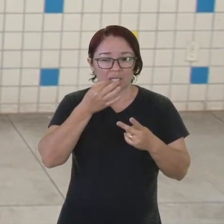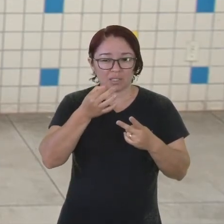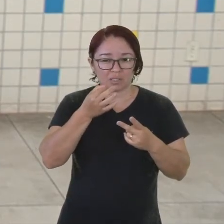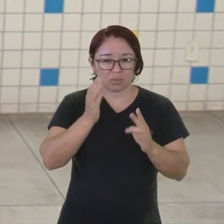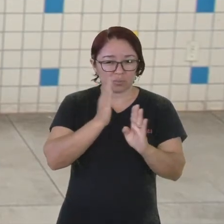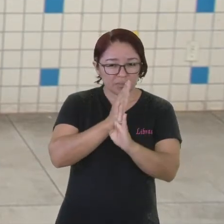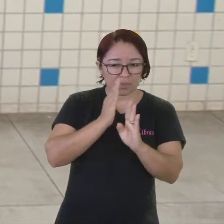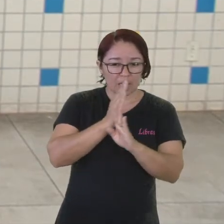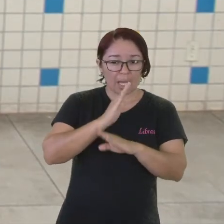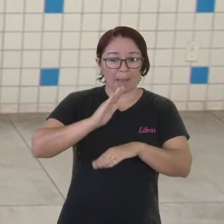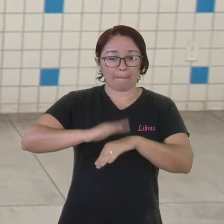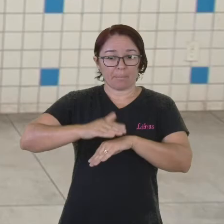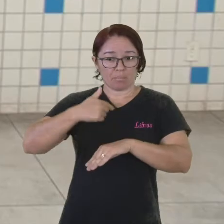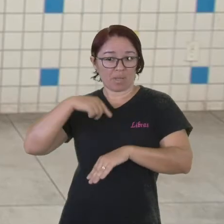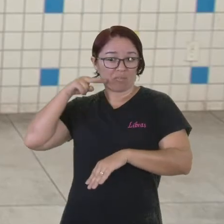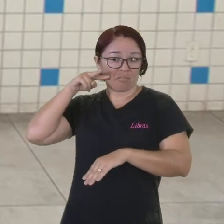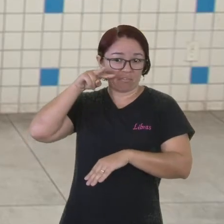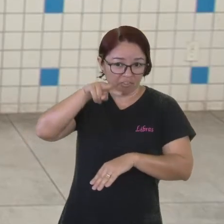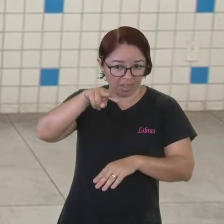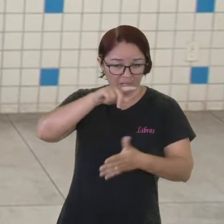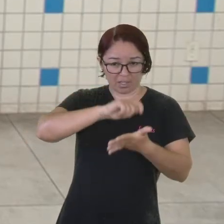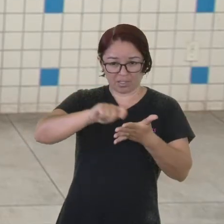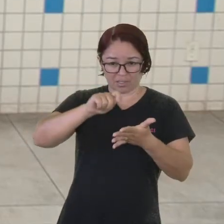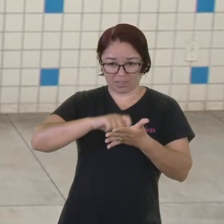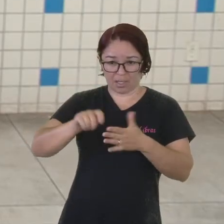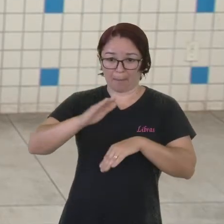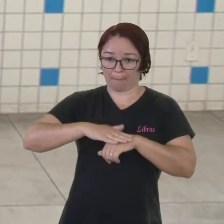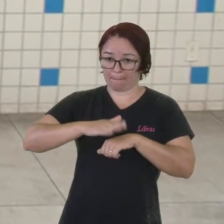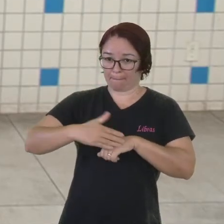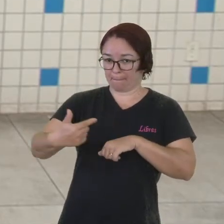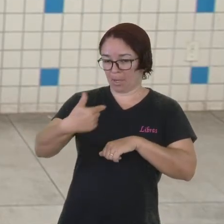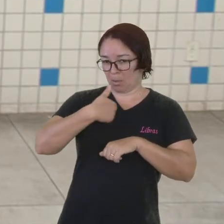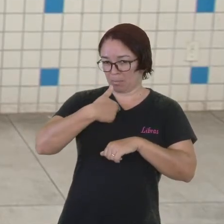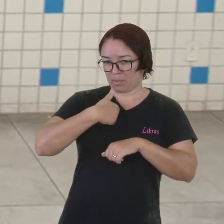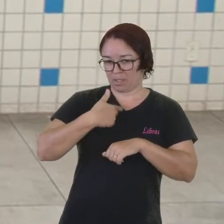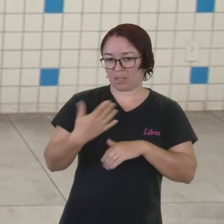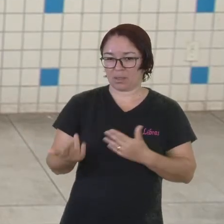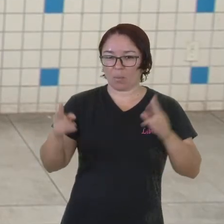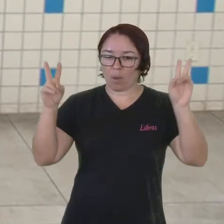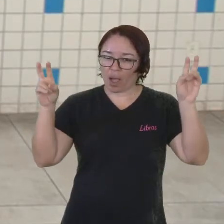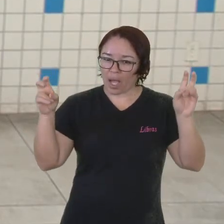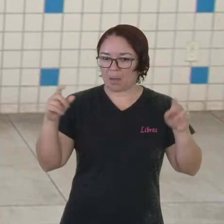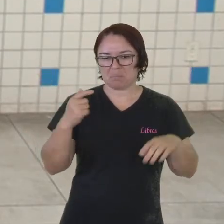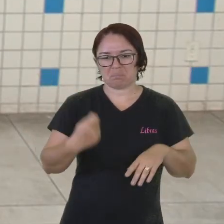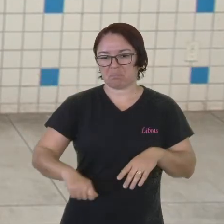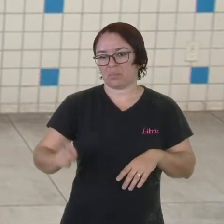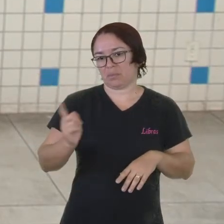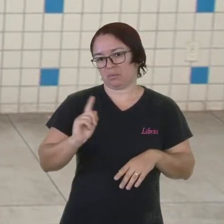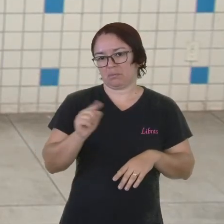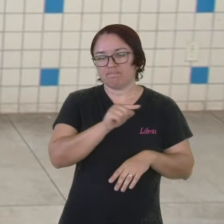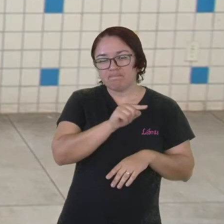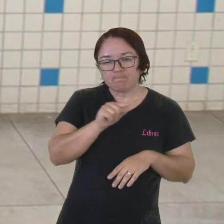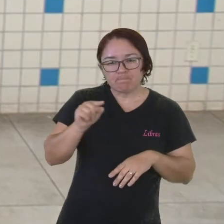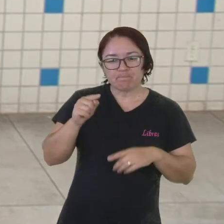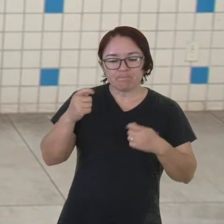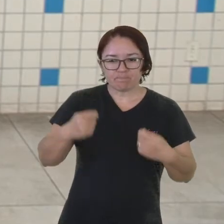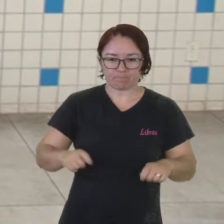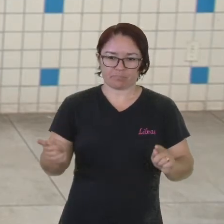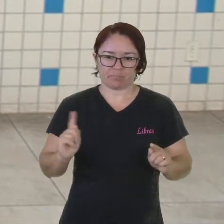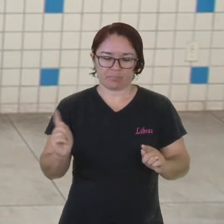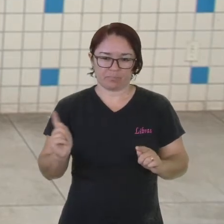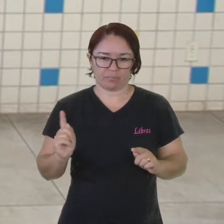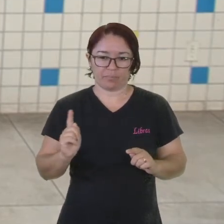eu falando. Então, não há necessidade de colocar nem travessão e nem aspas. Eu posso até recontar o que alguém